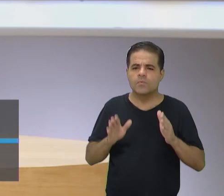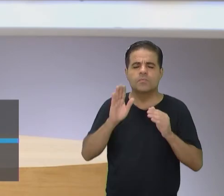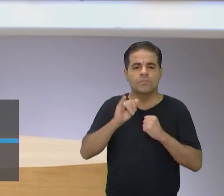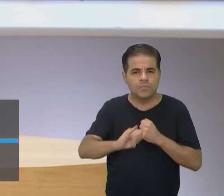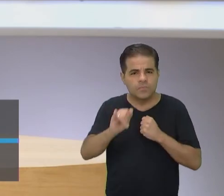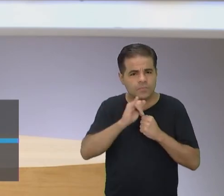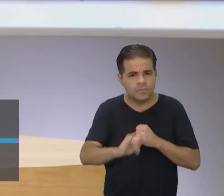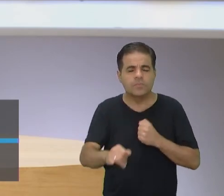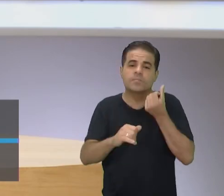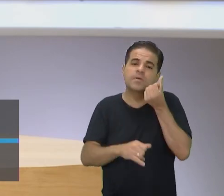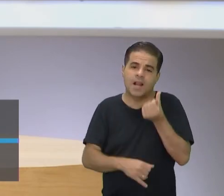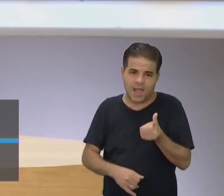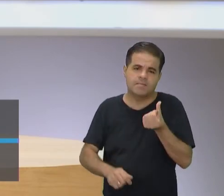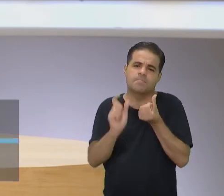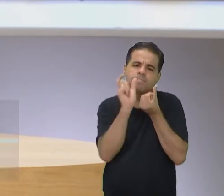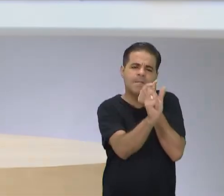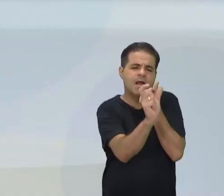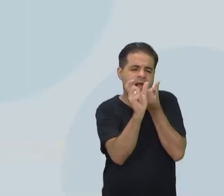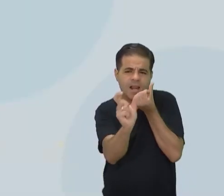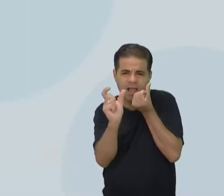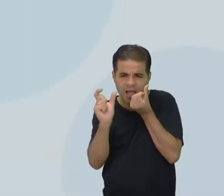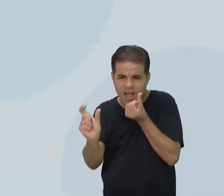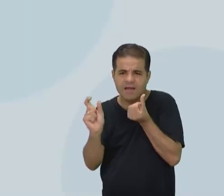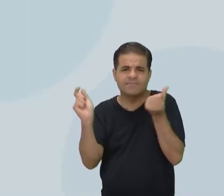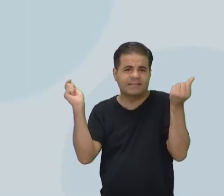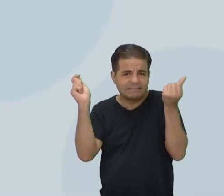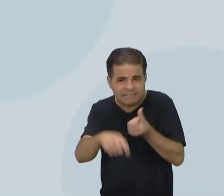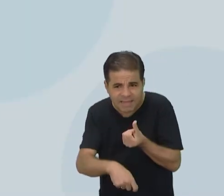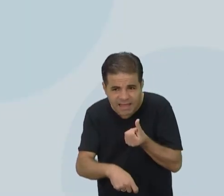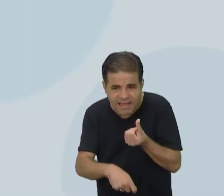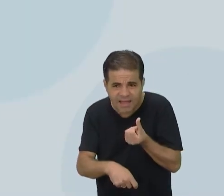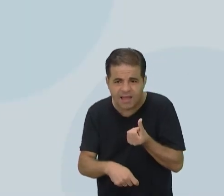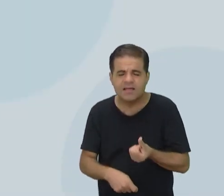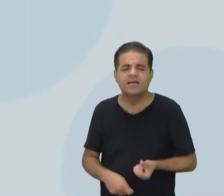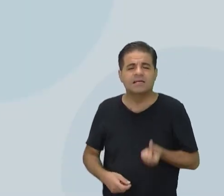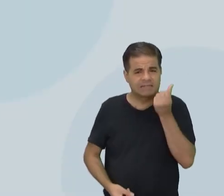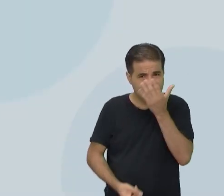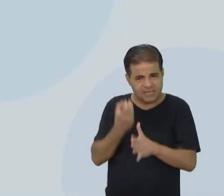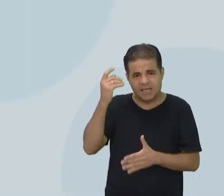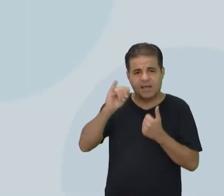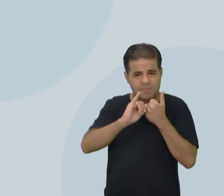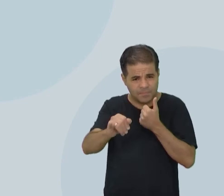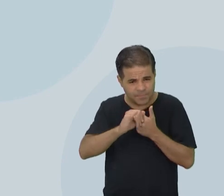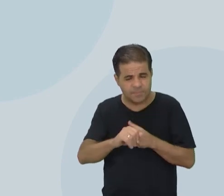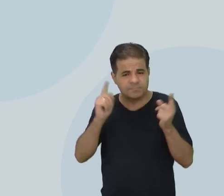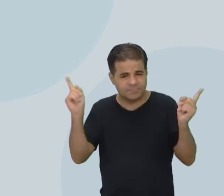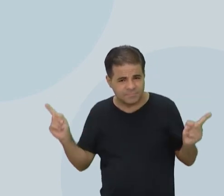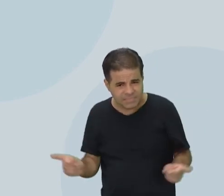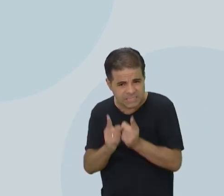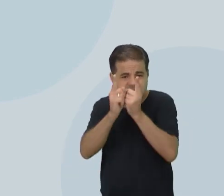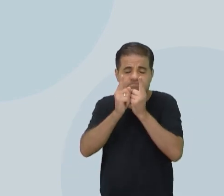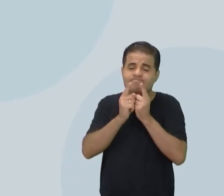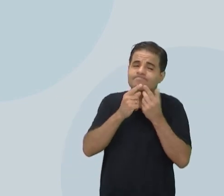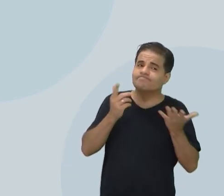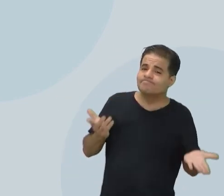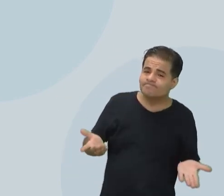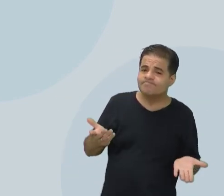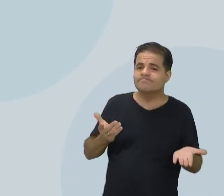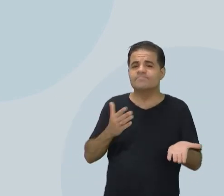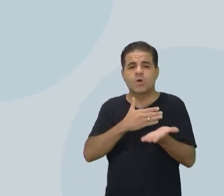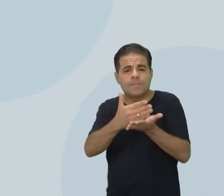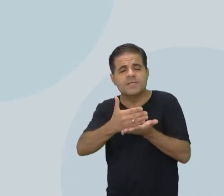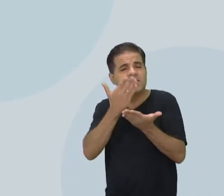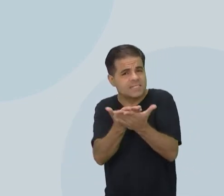conto com 6 palavras. Será que é possível? Produzir um mini conto com 6 palavras. Olha, eu comecei essa